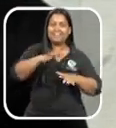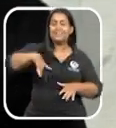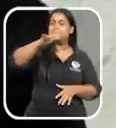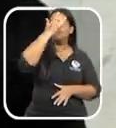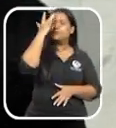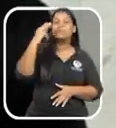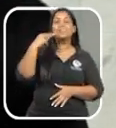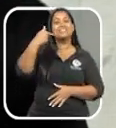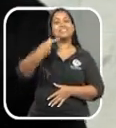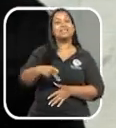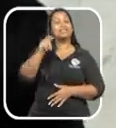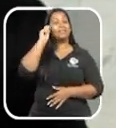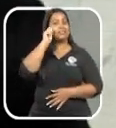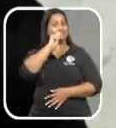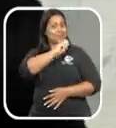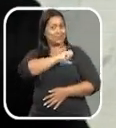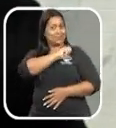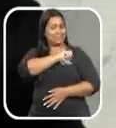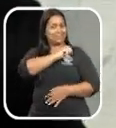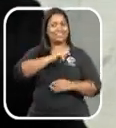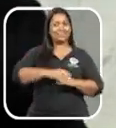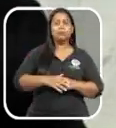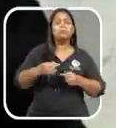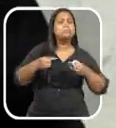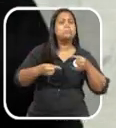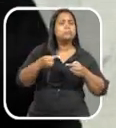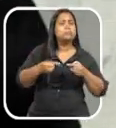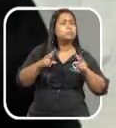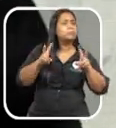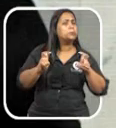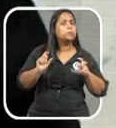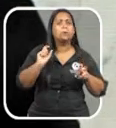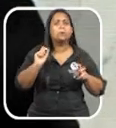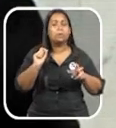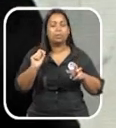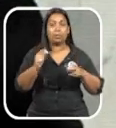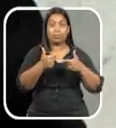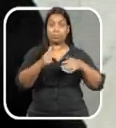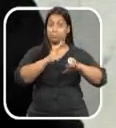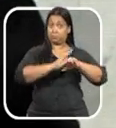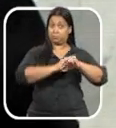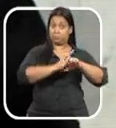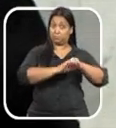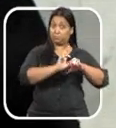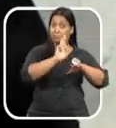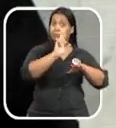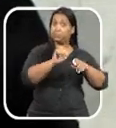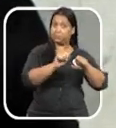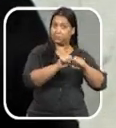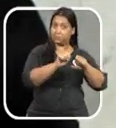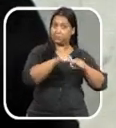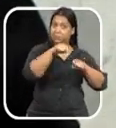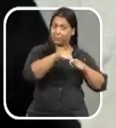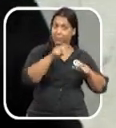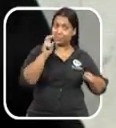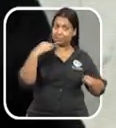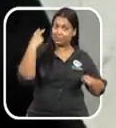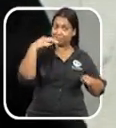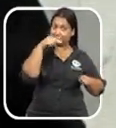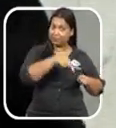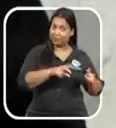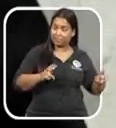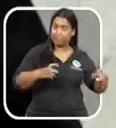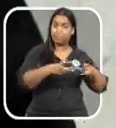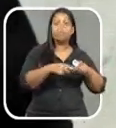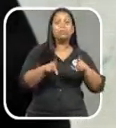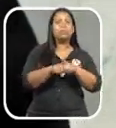parlamentar, sobre temas de interesse da nossa cidade. Hoje eu converso no programa de hoje com o vereador João Paulo Rilo,